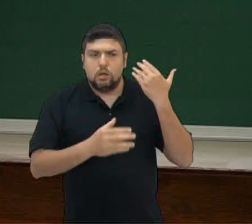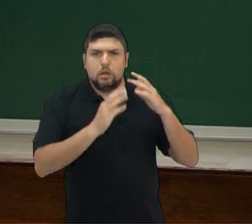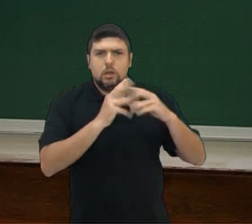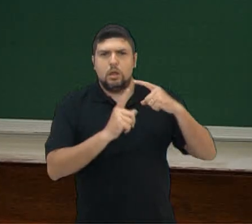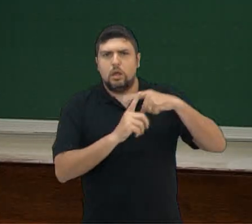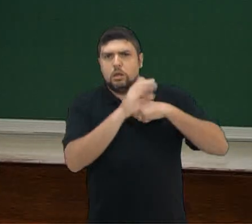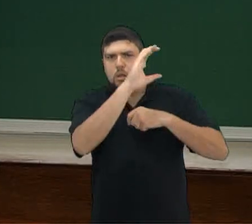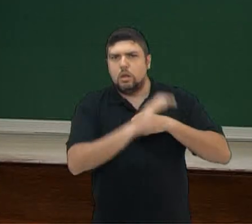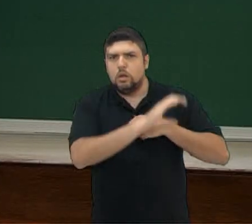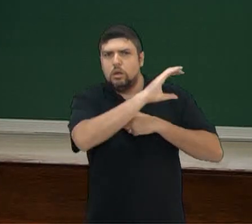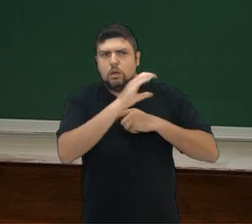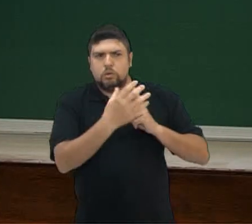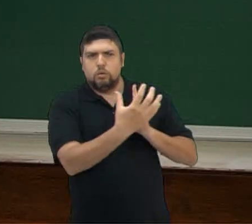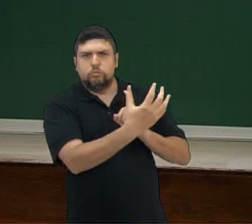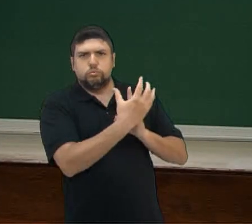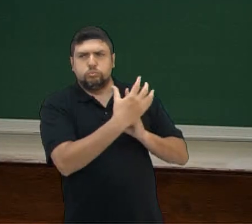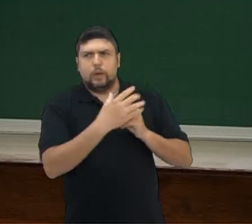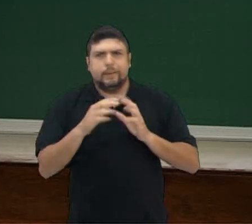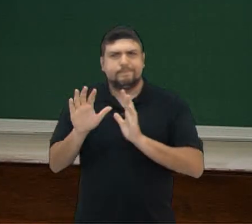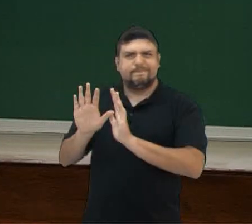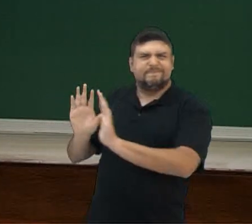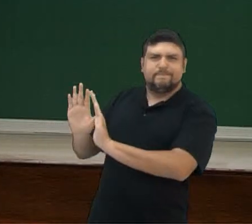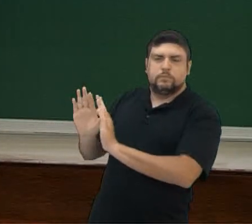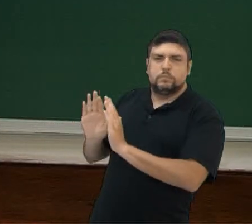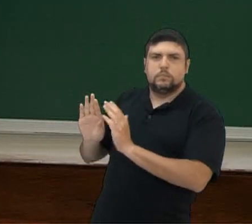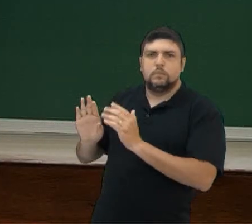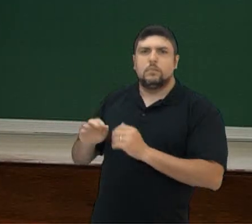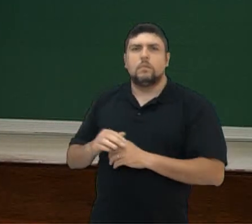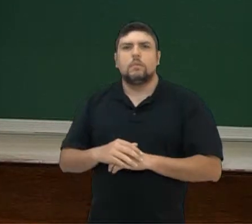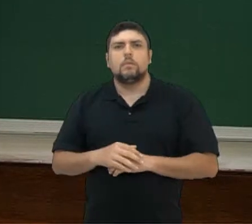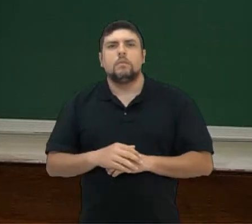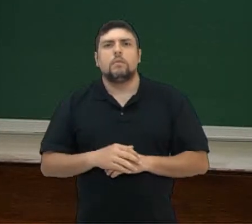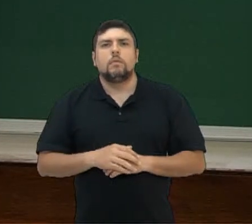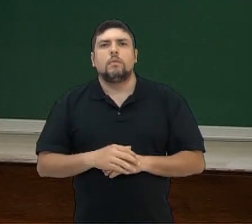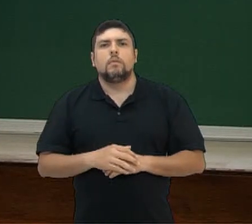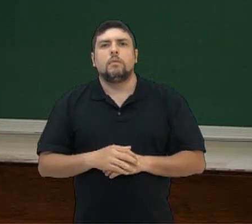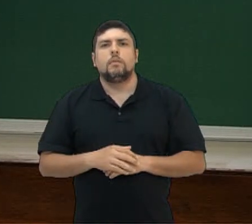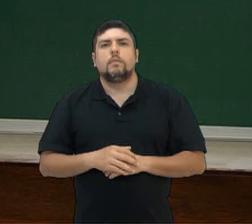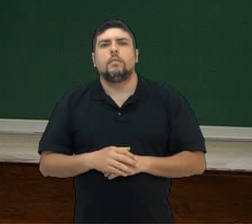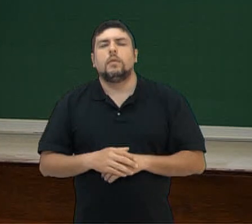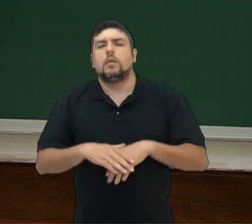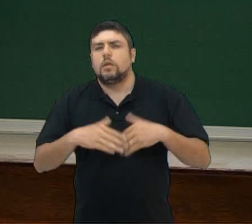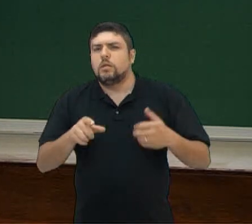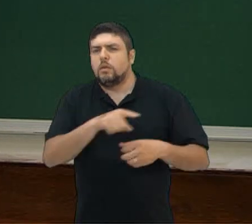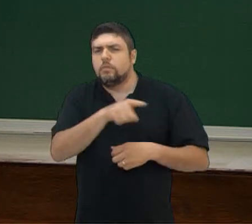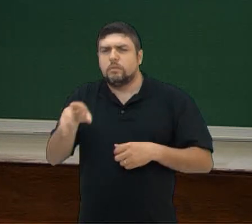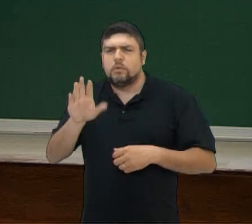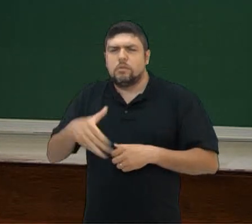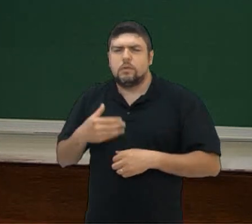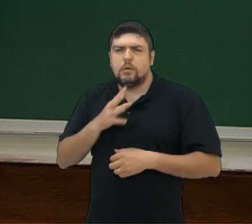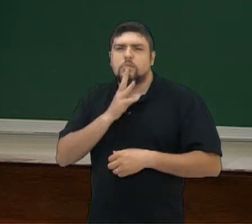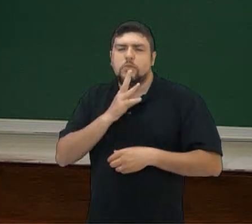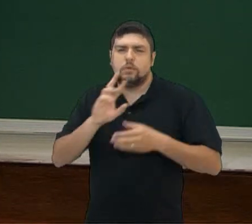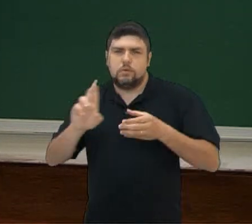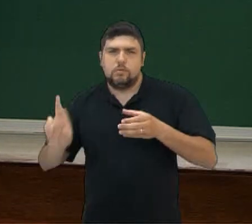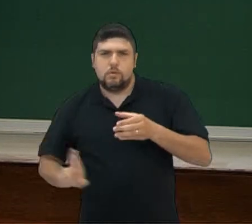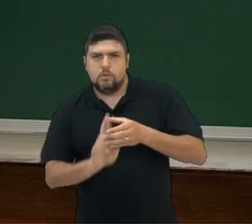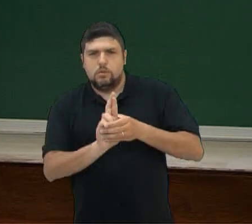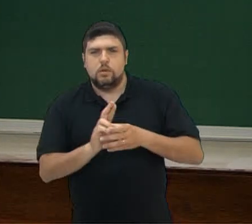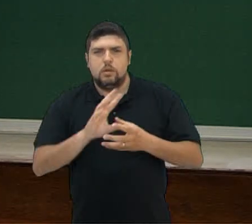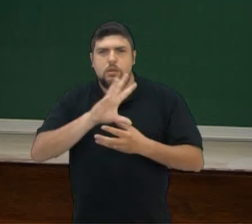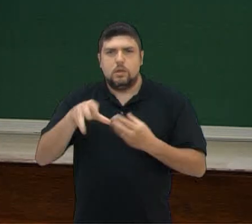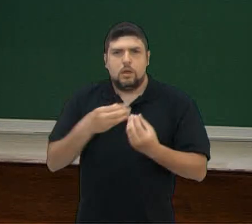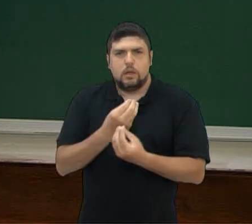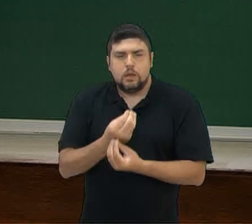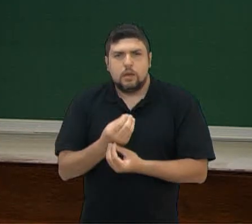Então, provavelmente vocês já viram o Renascimento lá em arte também, em história. E, então, a gente vai falar